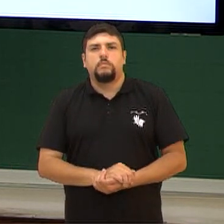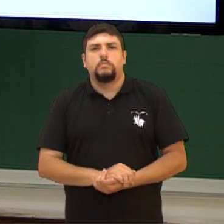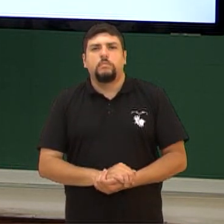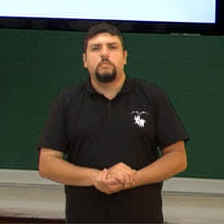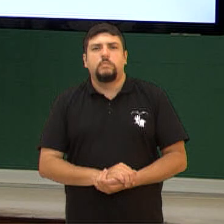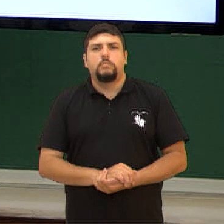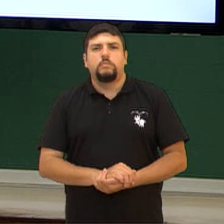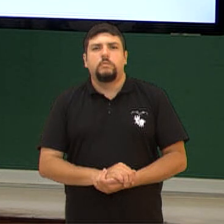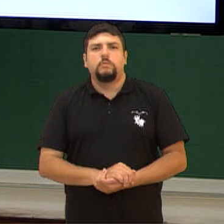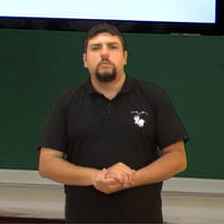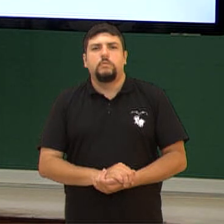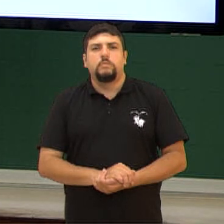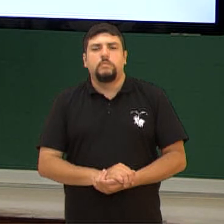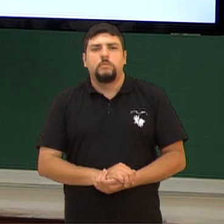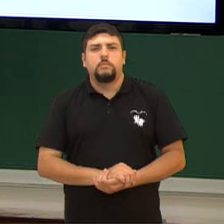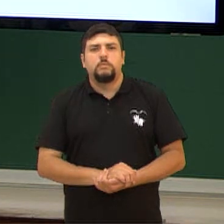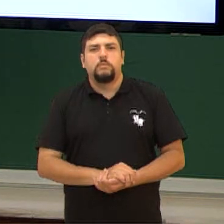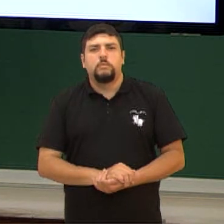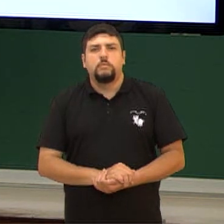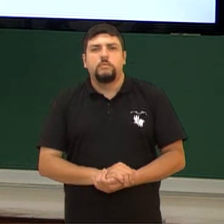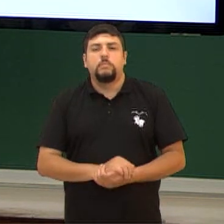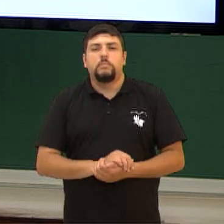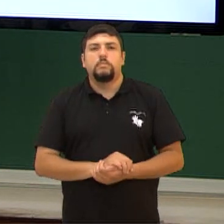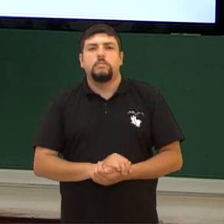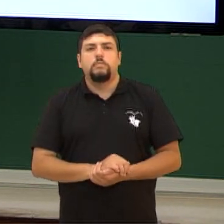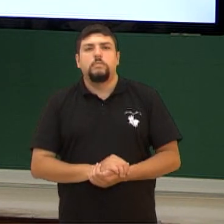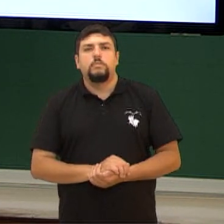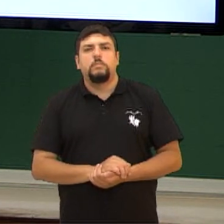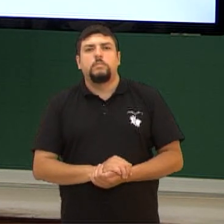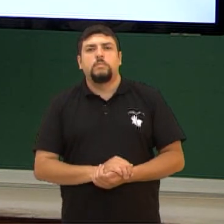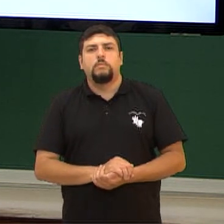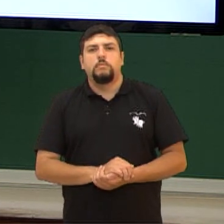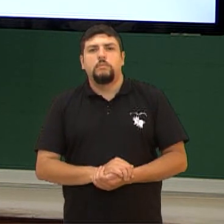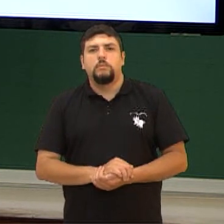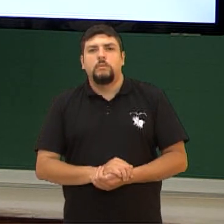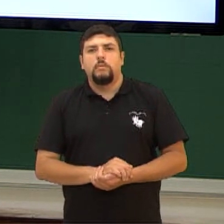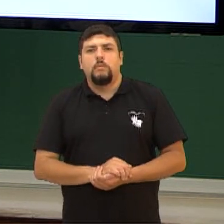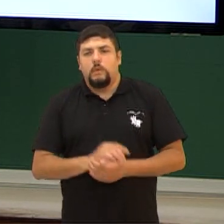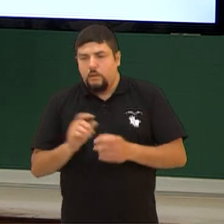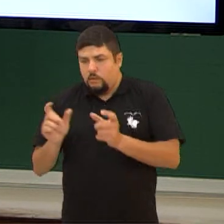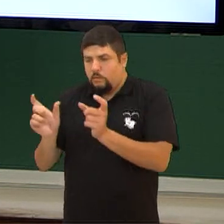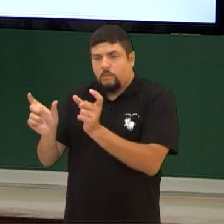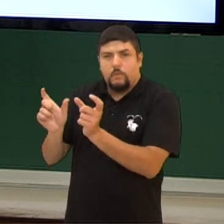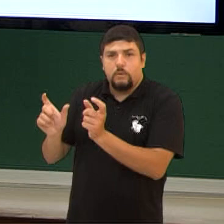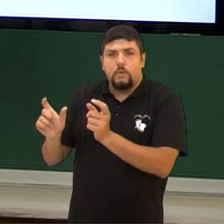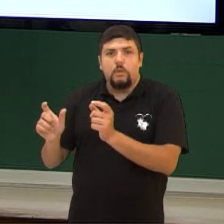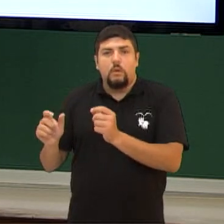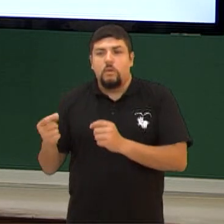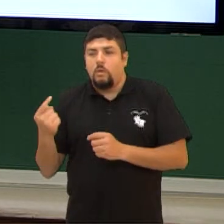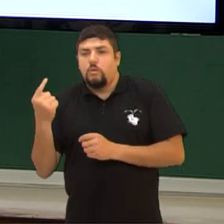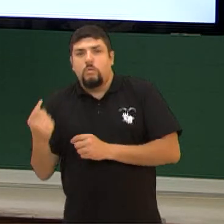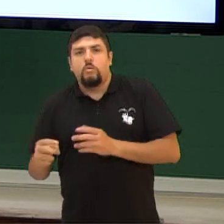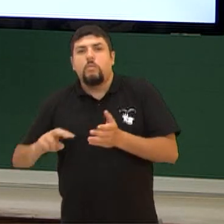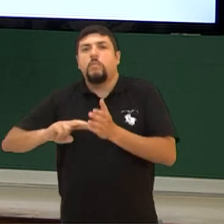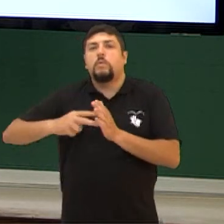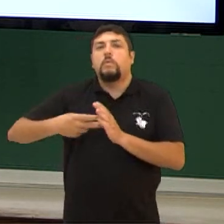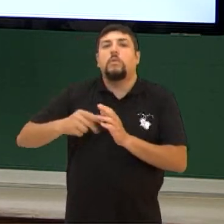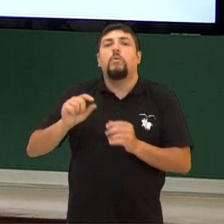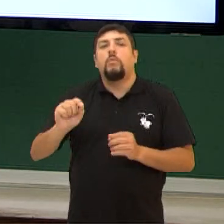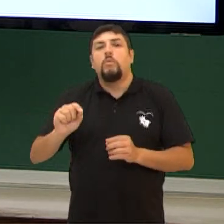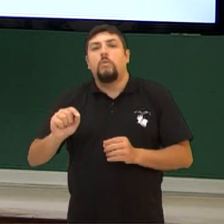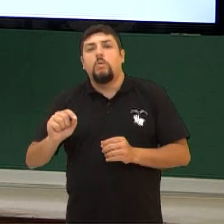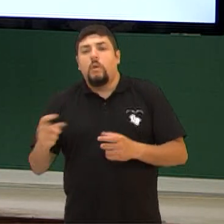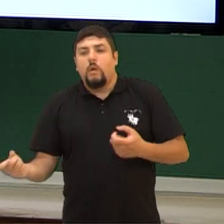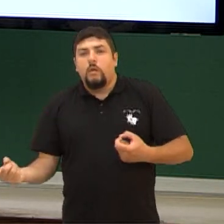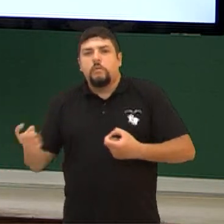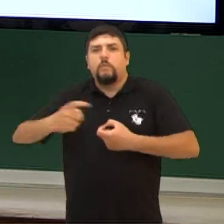palavras, significa o quê? Perdão. Uma dessas duas palavras significa se tornar amigos